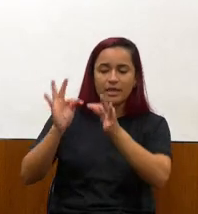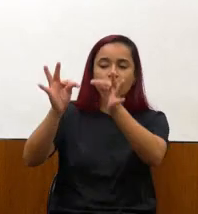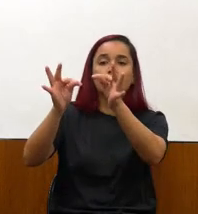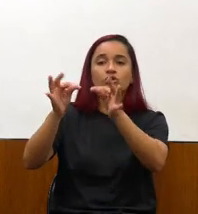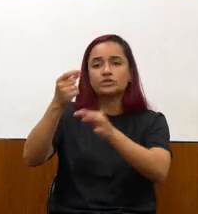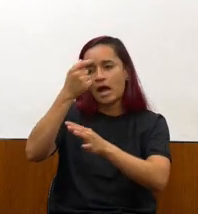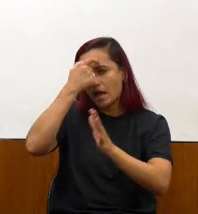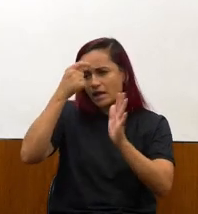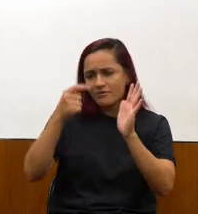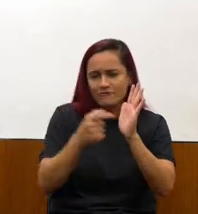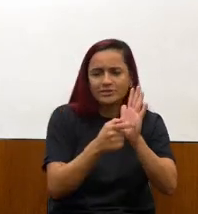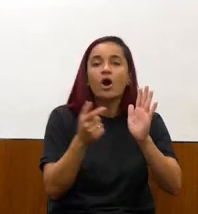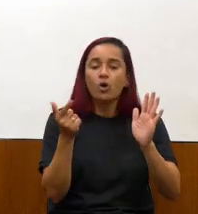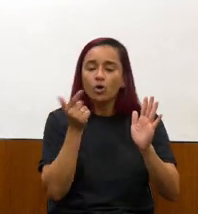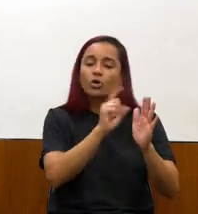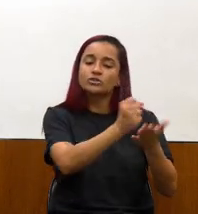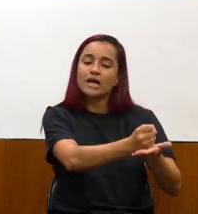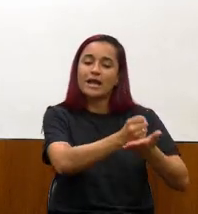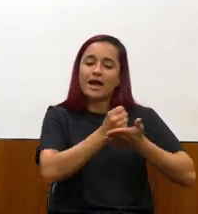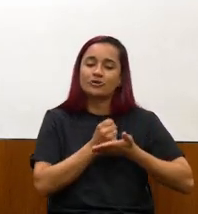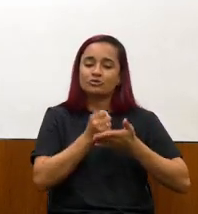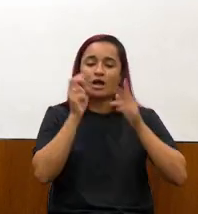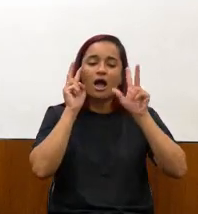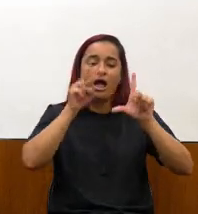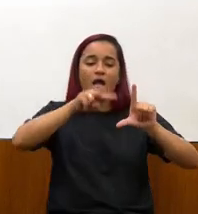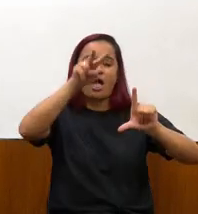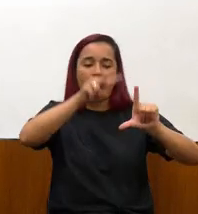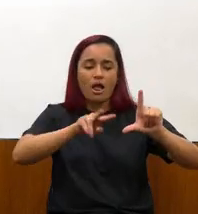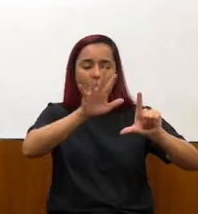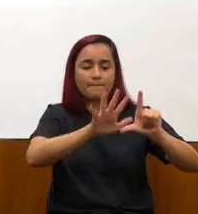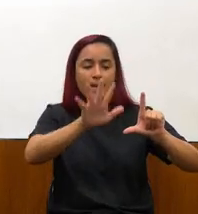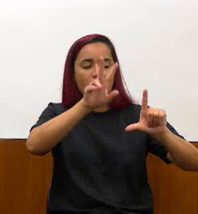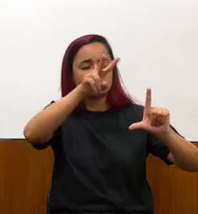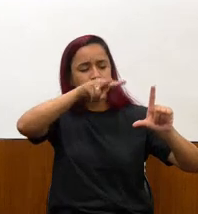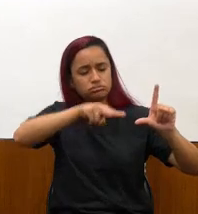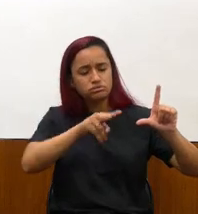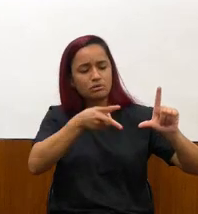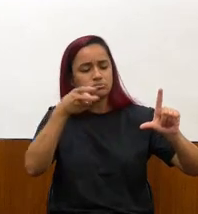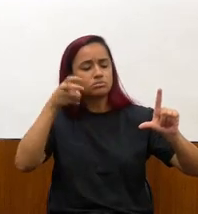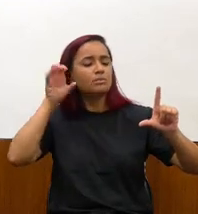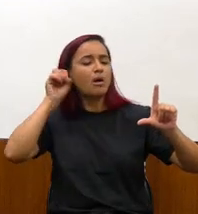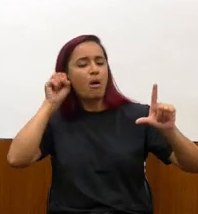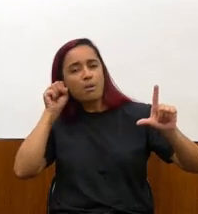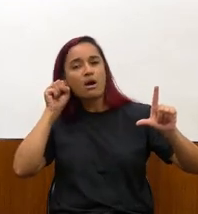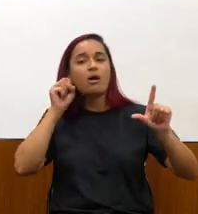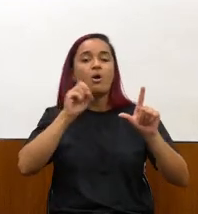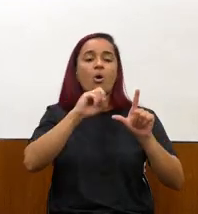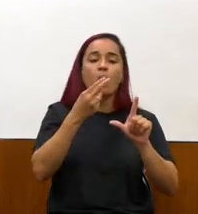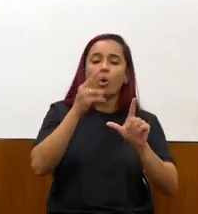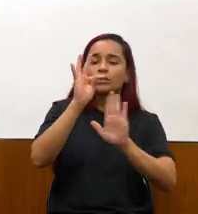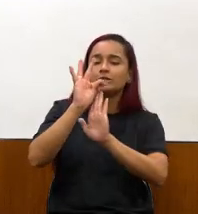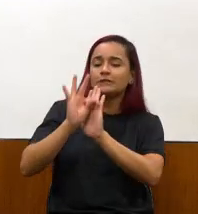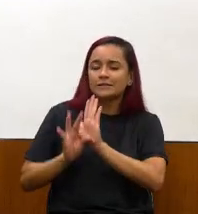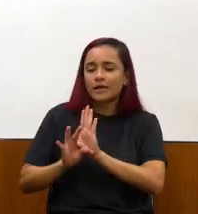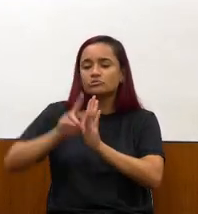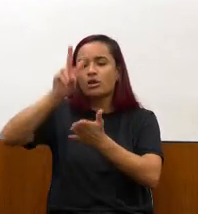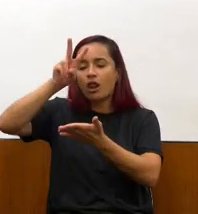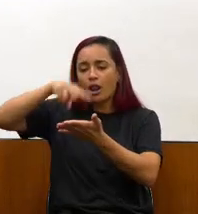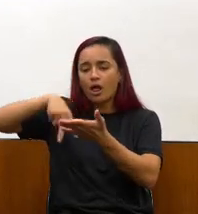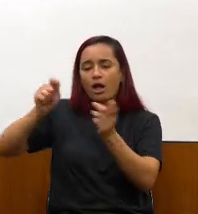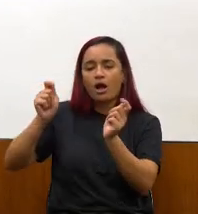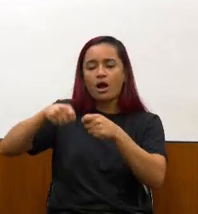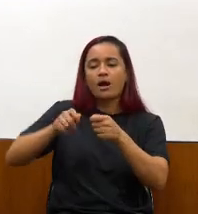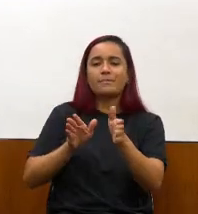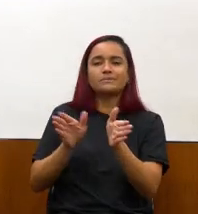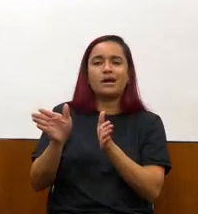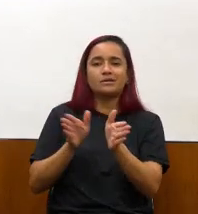que a leituras de imagens, textos, onde que todas as pessoas podem ter acesso a mecanismos